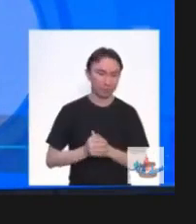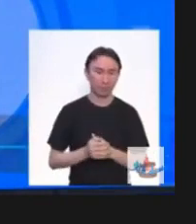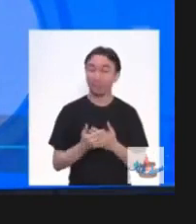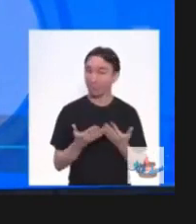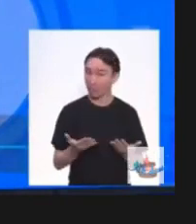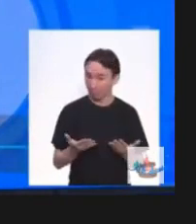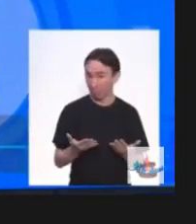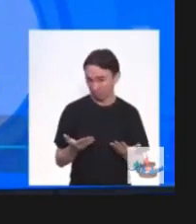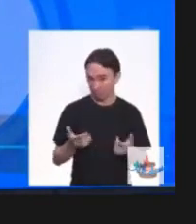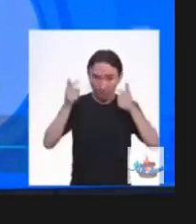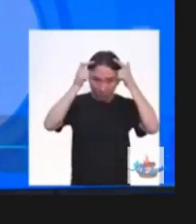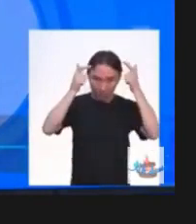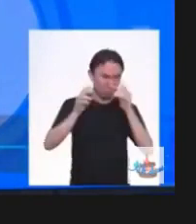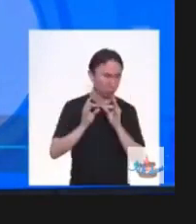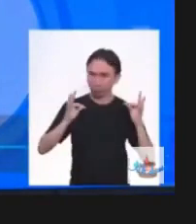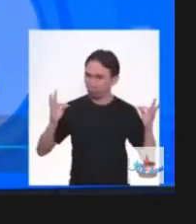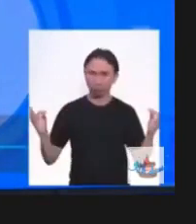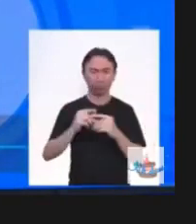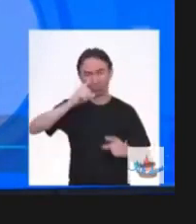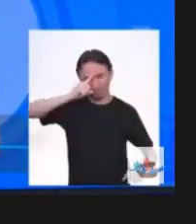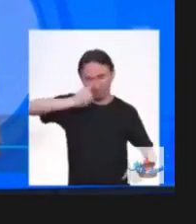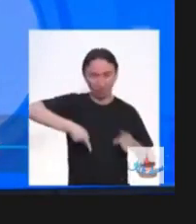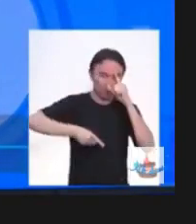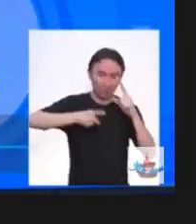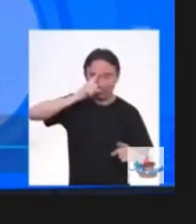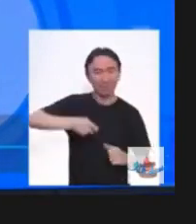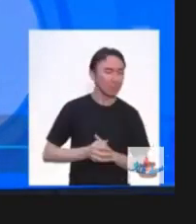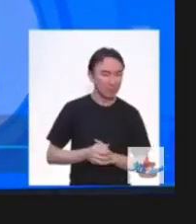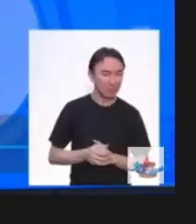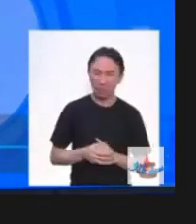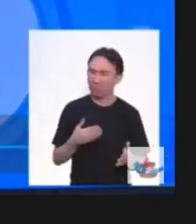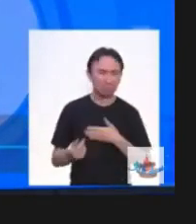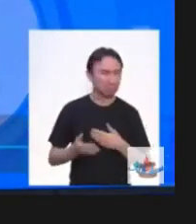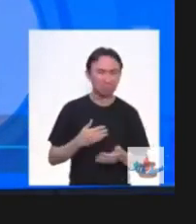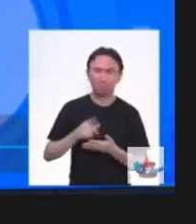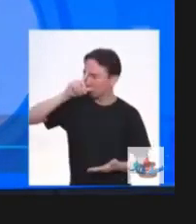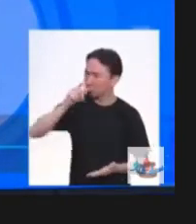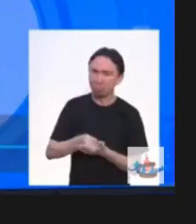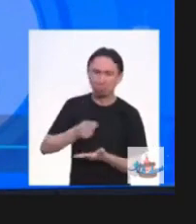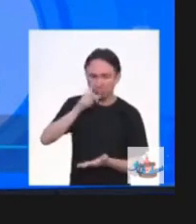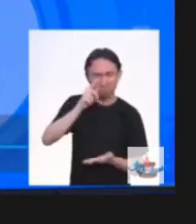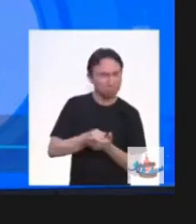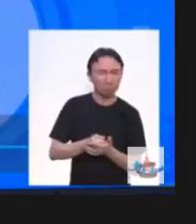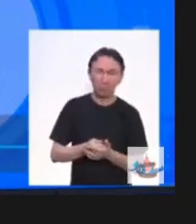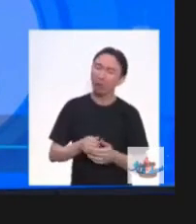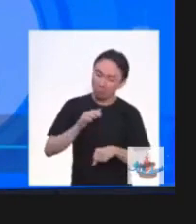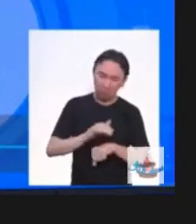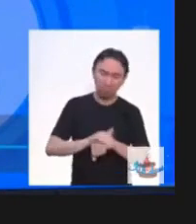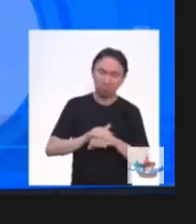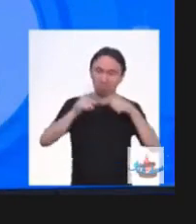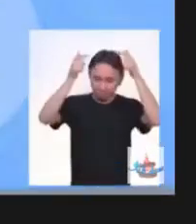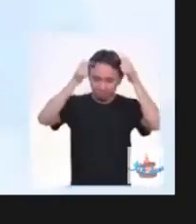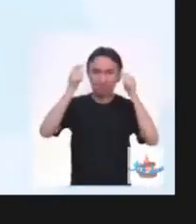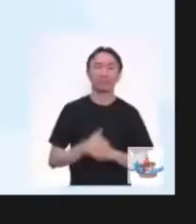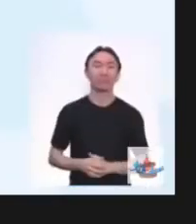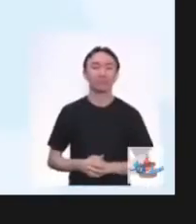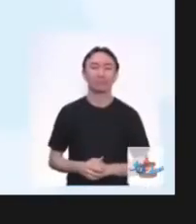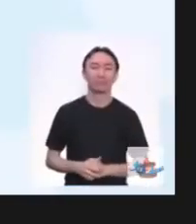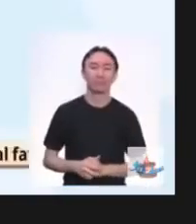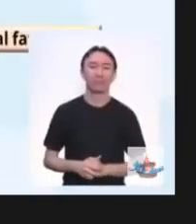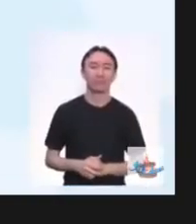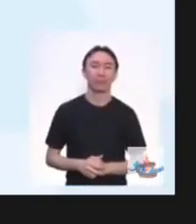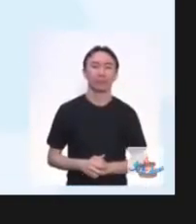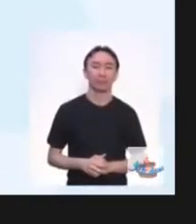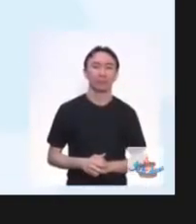vai ser controlado por um rei. Então ele tem total poder sobre todas as decisões daquele Estado, ok? Mais uma tela, olha